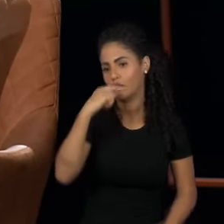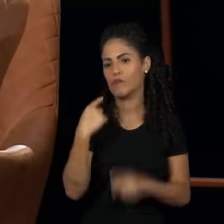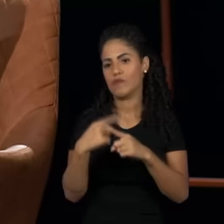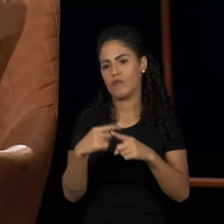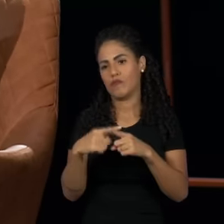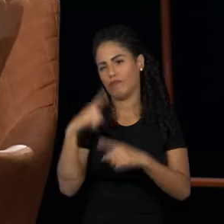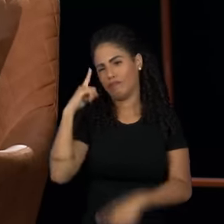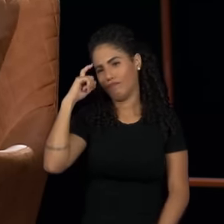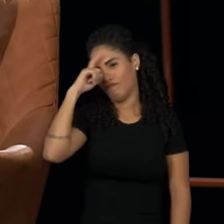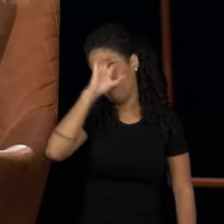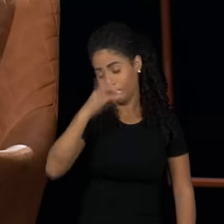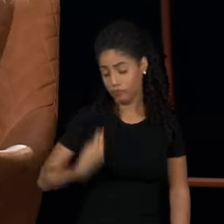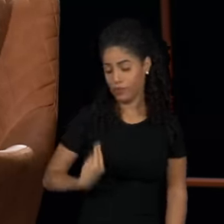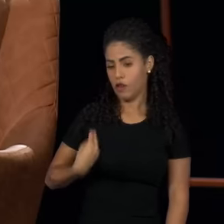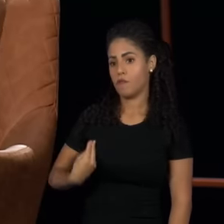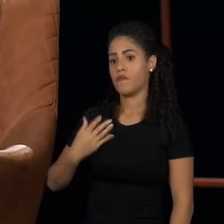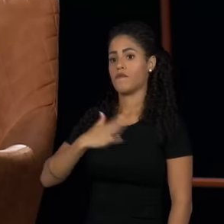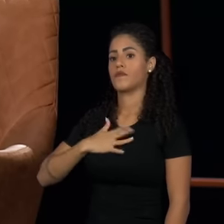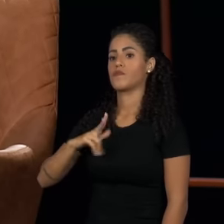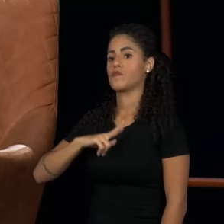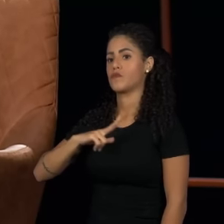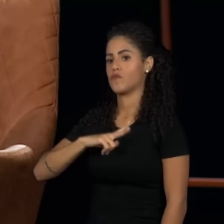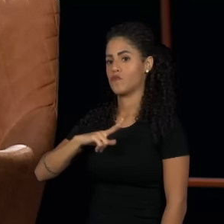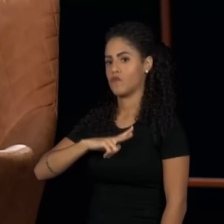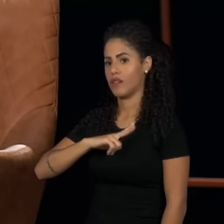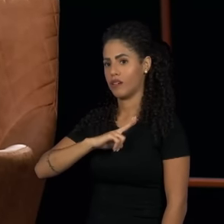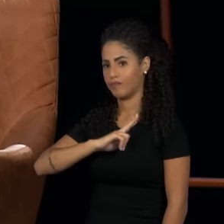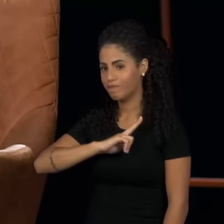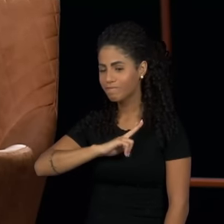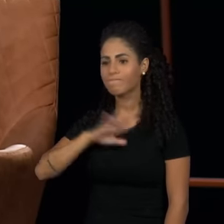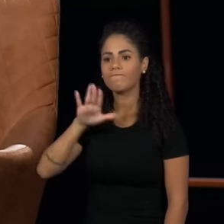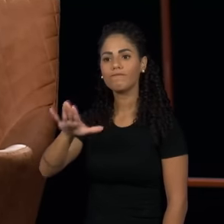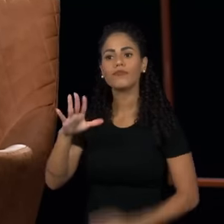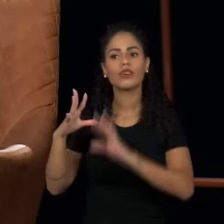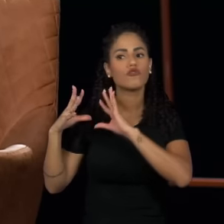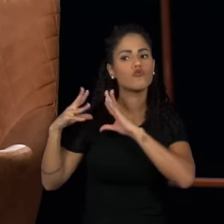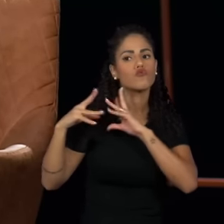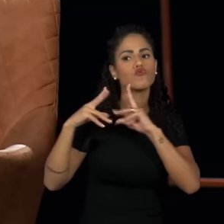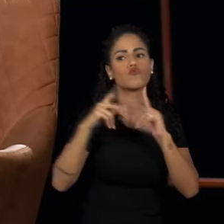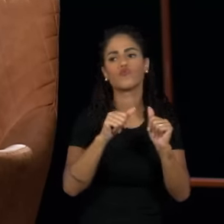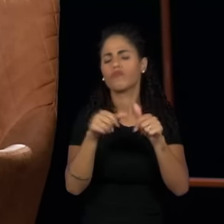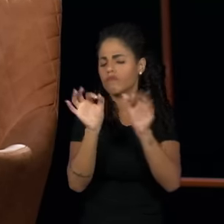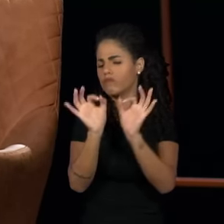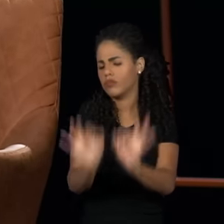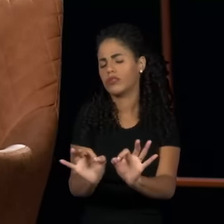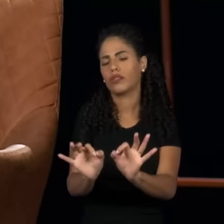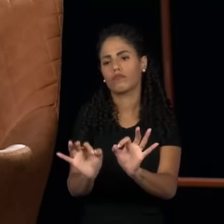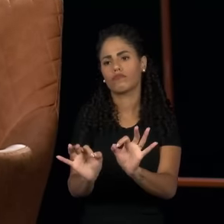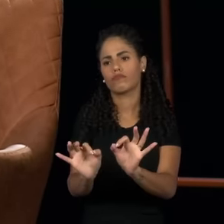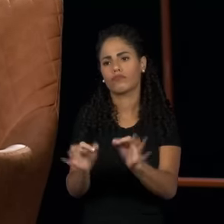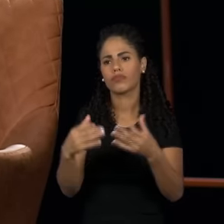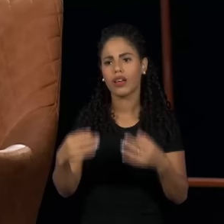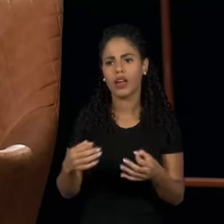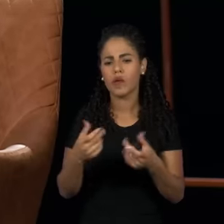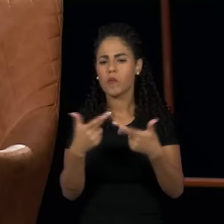muito difíceis da minha vida pessoal. Só que tudo deu certo. Não tem uma coisa que tenha dado